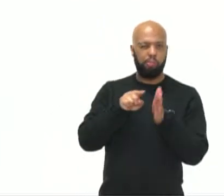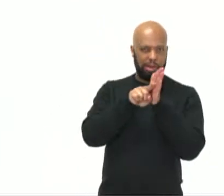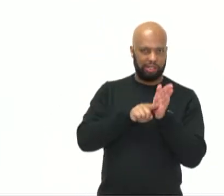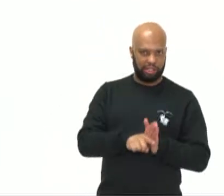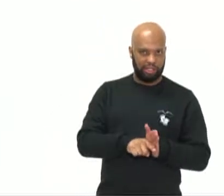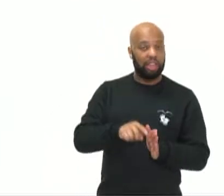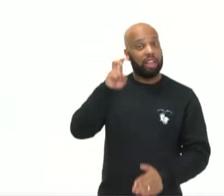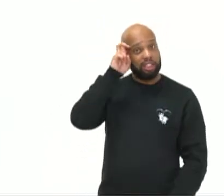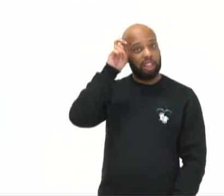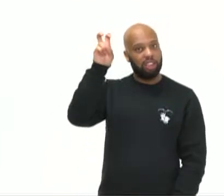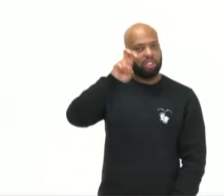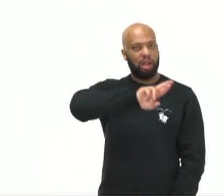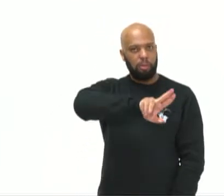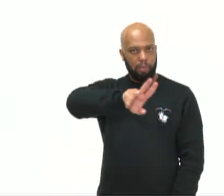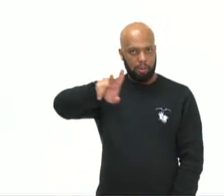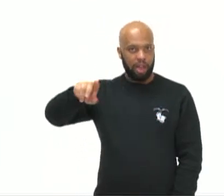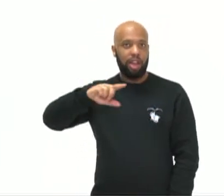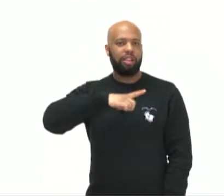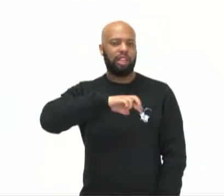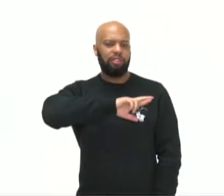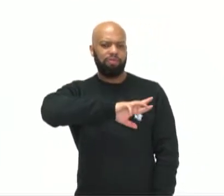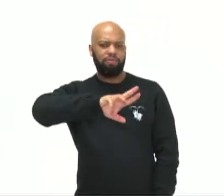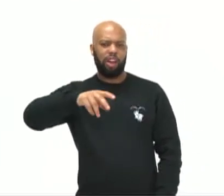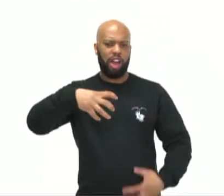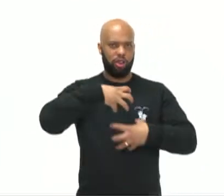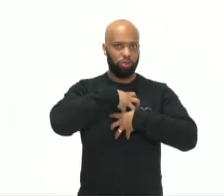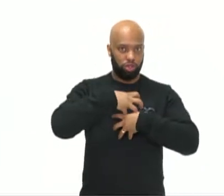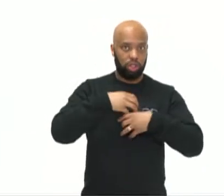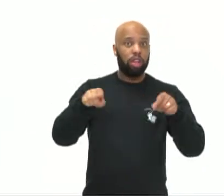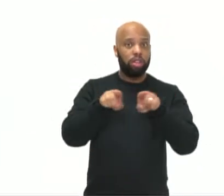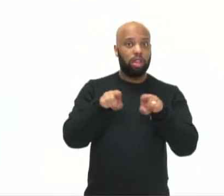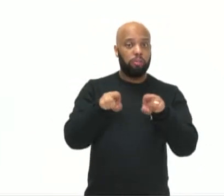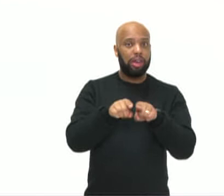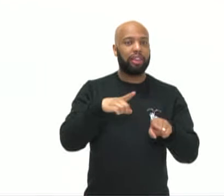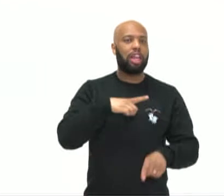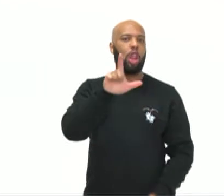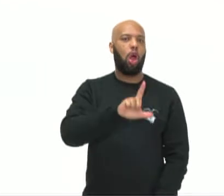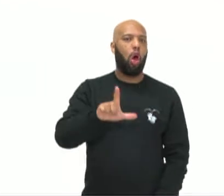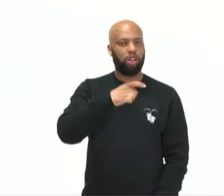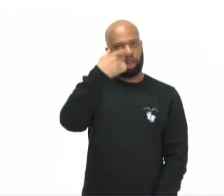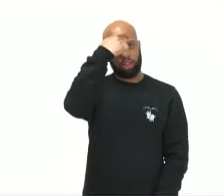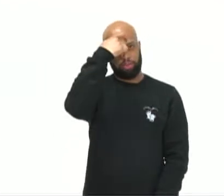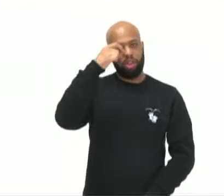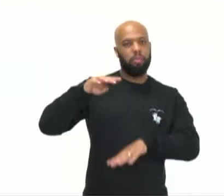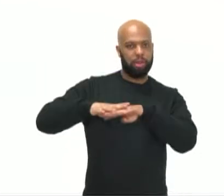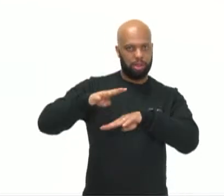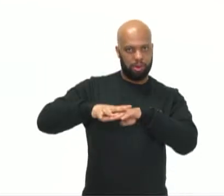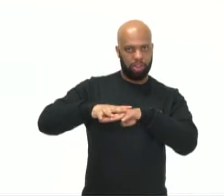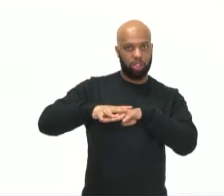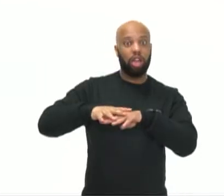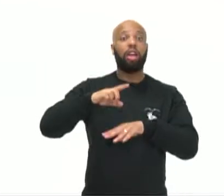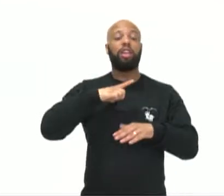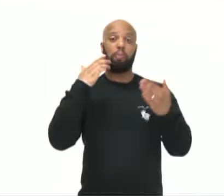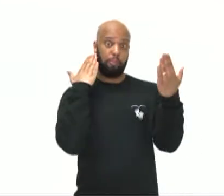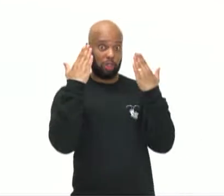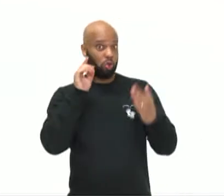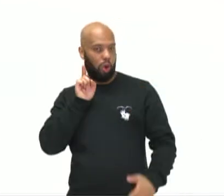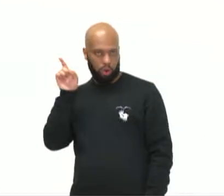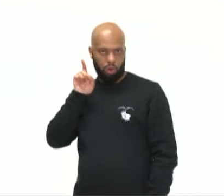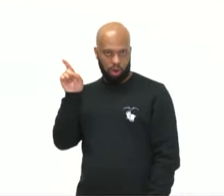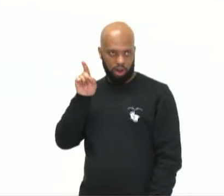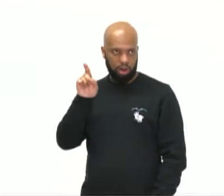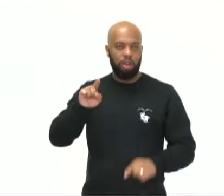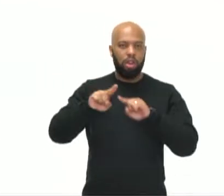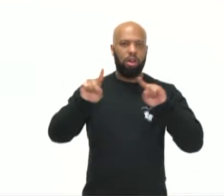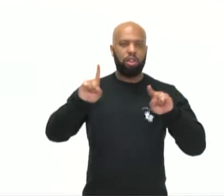que existem várias aptidões, além do raciocínio lógico-matemático, apresentada pelo psicólogo, causou grande impacto